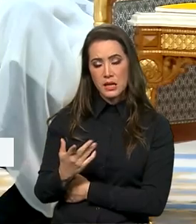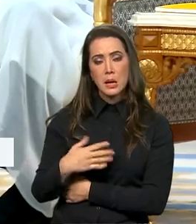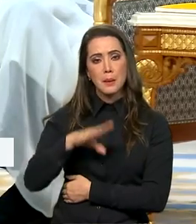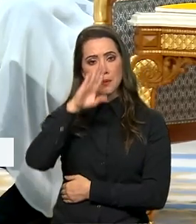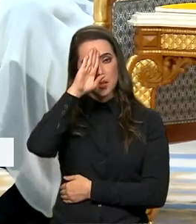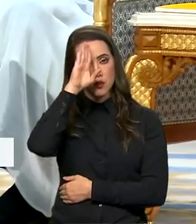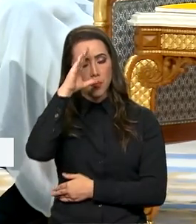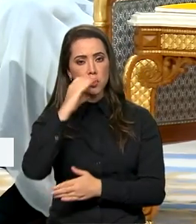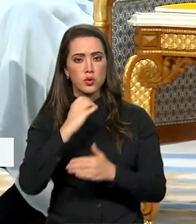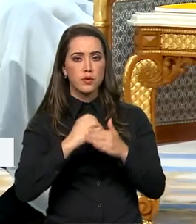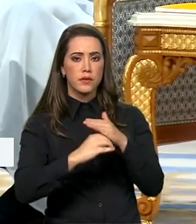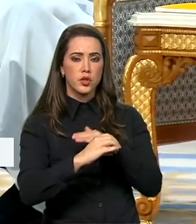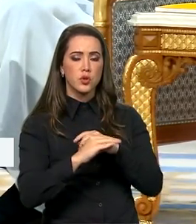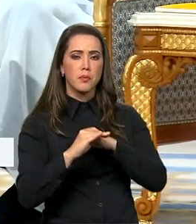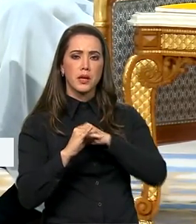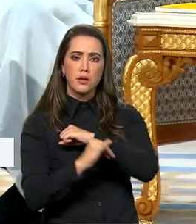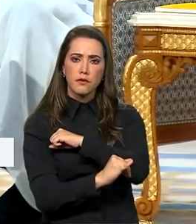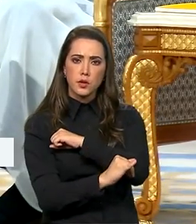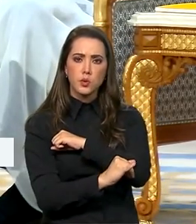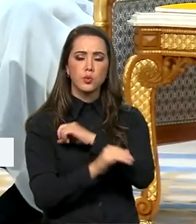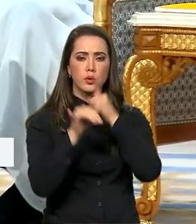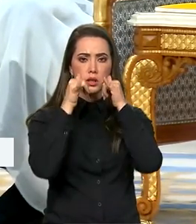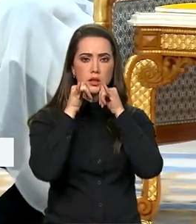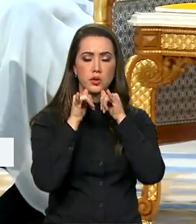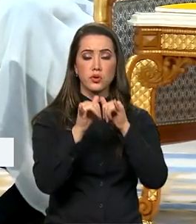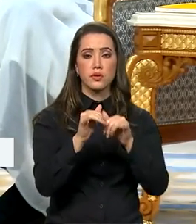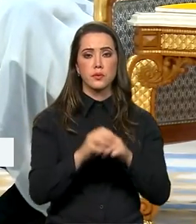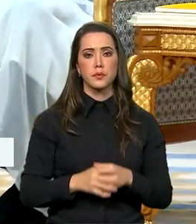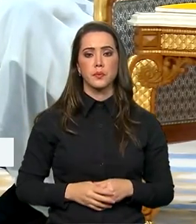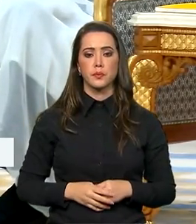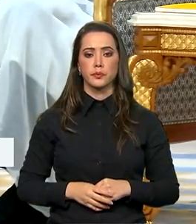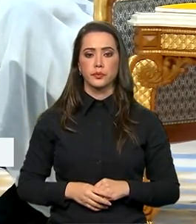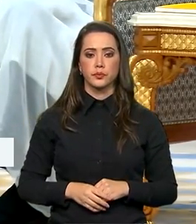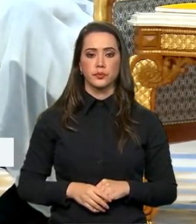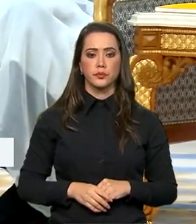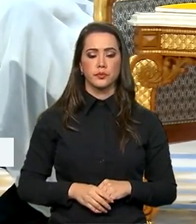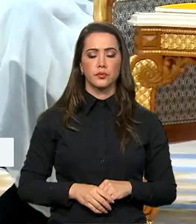no setor de infraestrutura e energia.